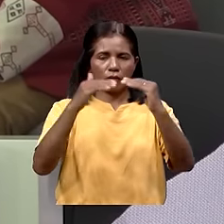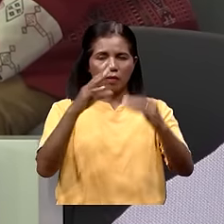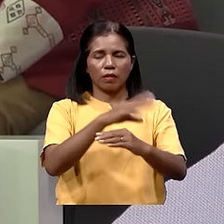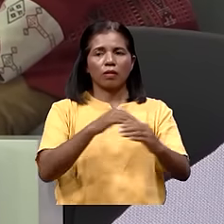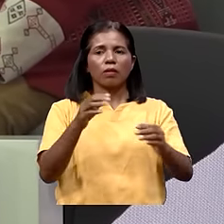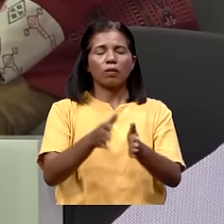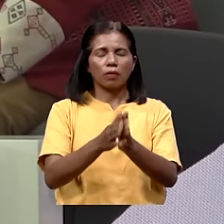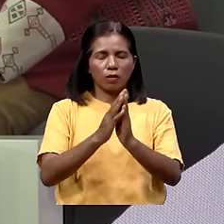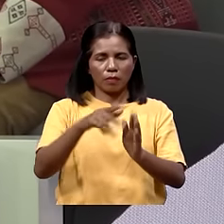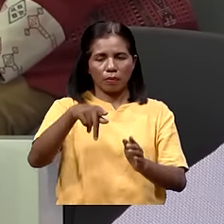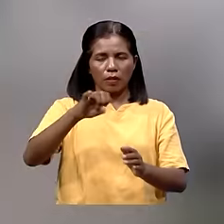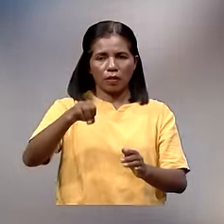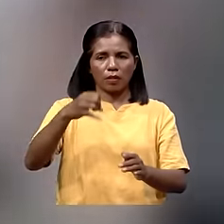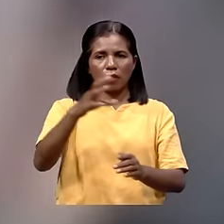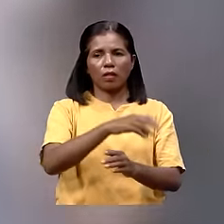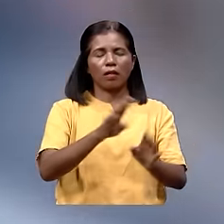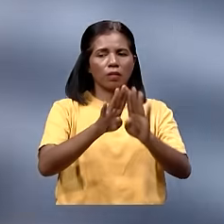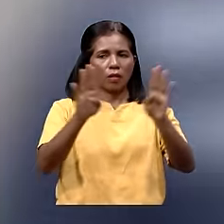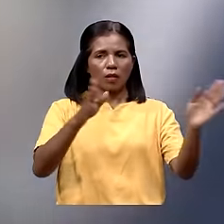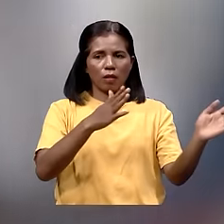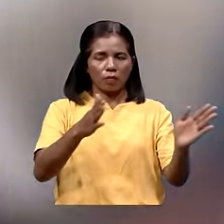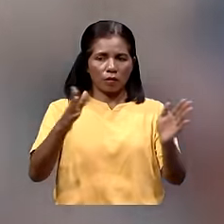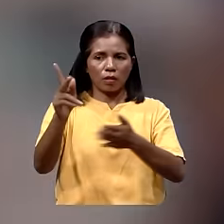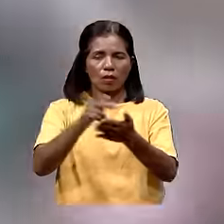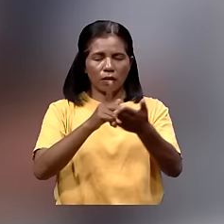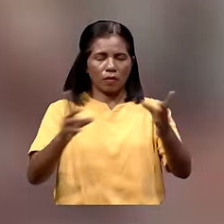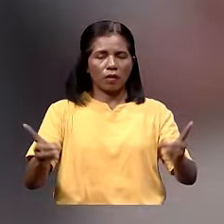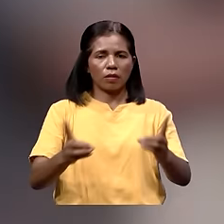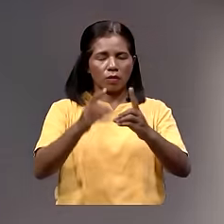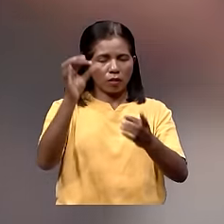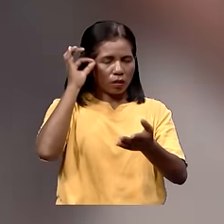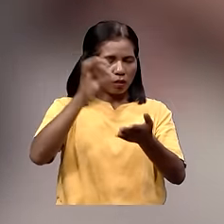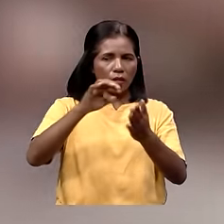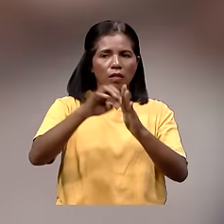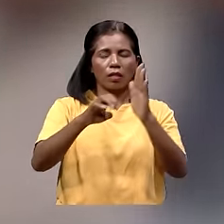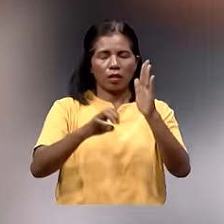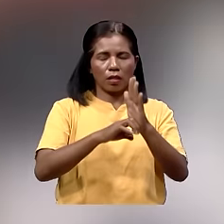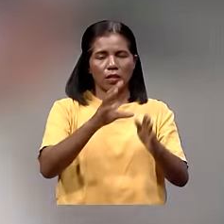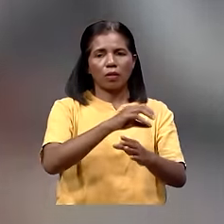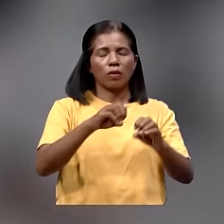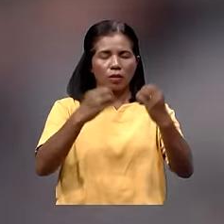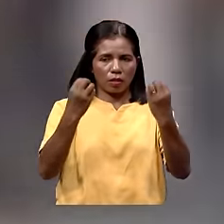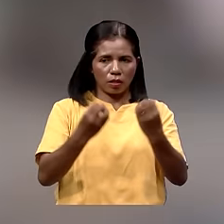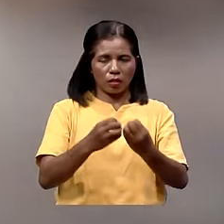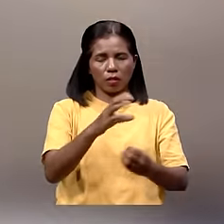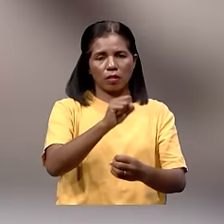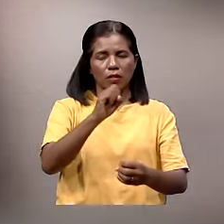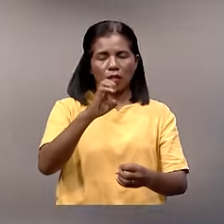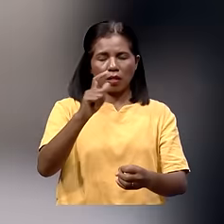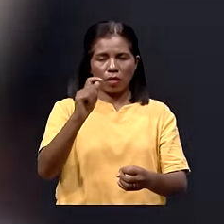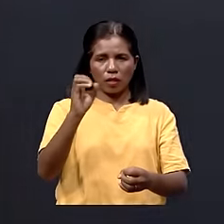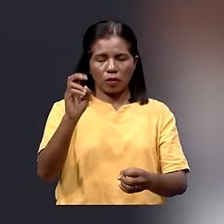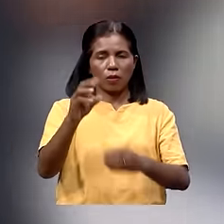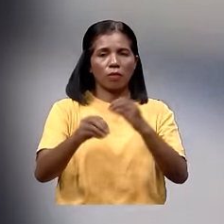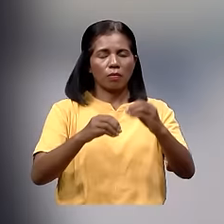o Sona Procurador-Geral da República atoloque processo crime a Sonoro Secretário de Estado assunto toponímia. Na organização urbana, Caseatou, relaciona com a